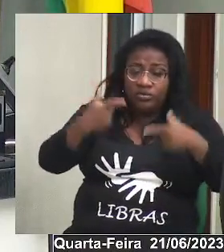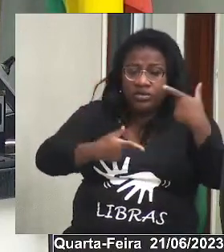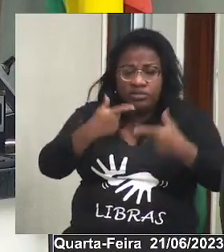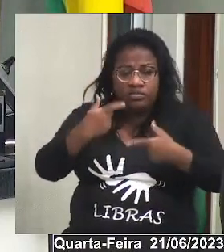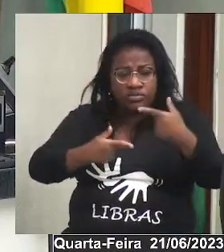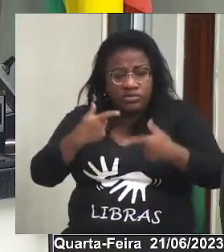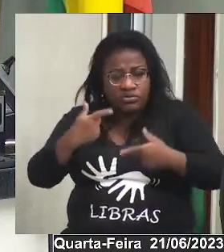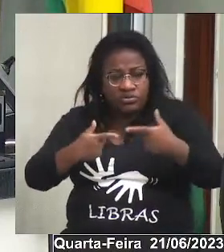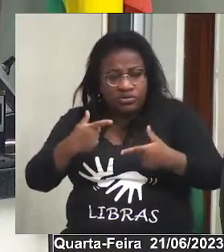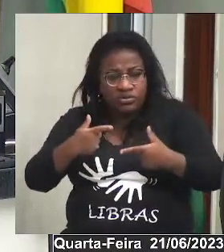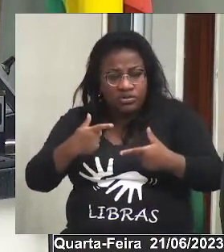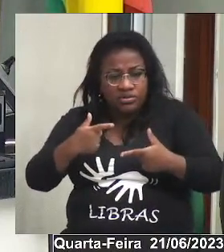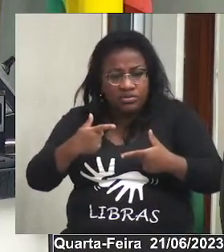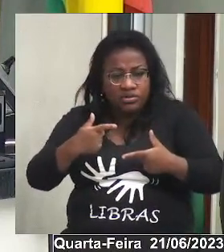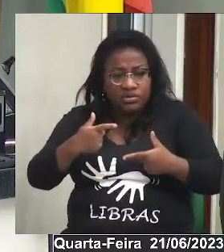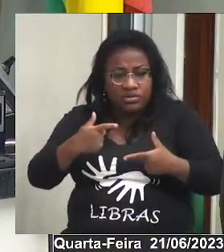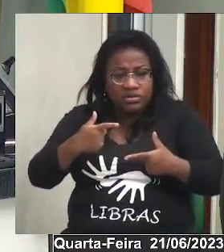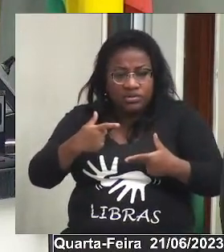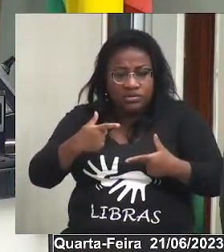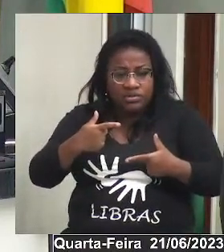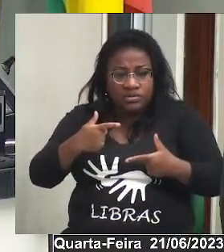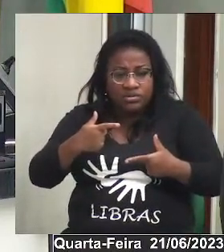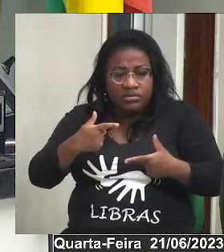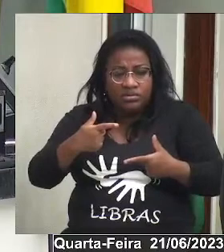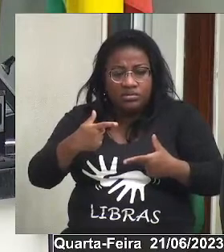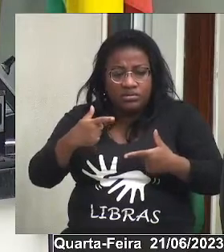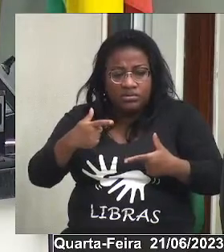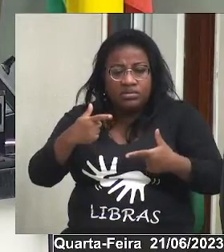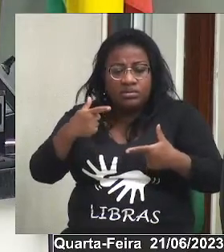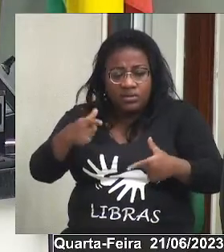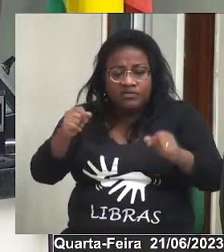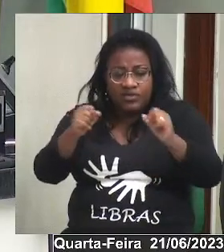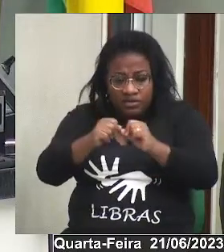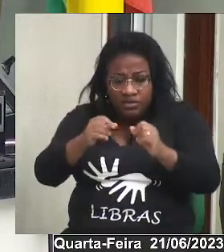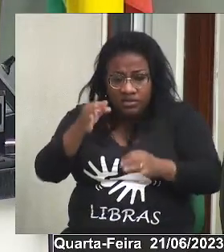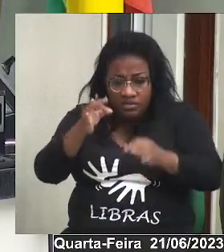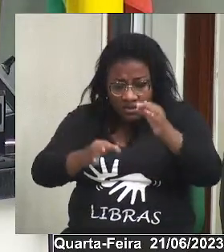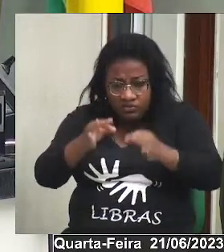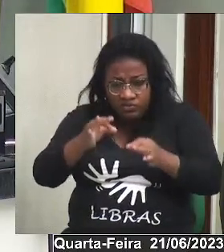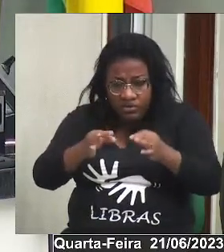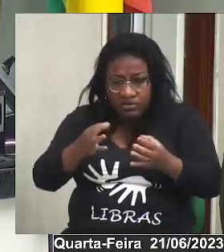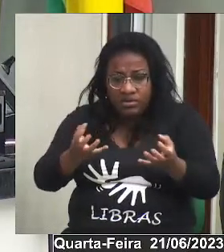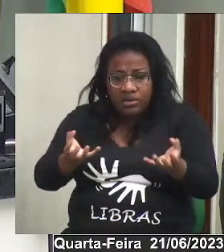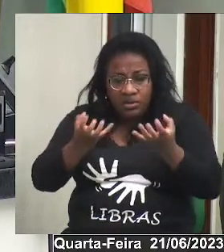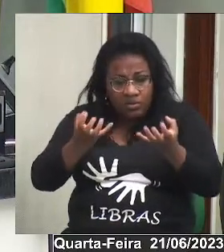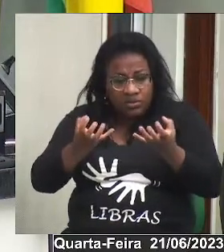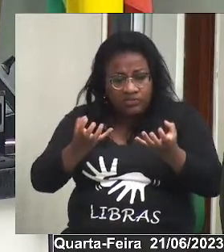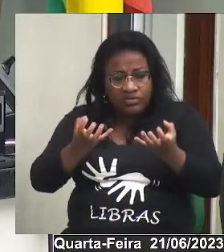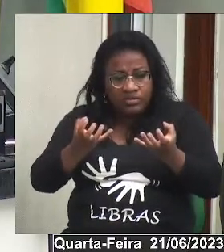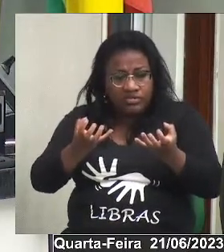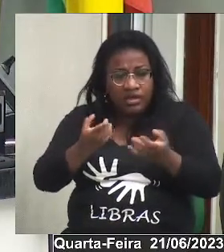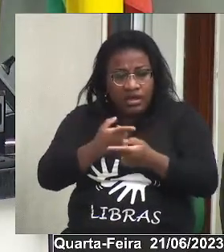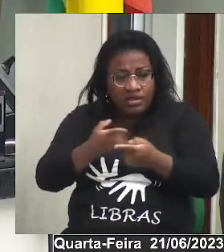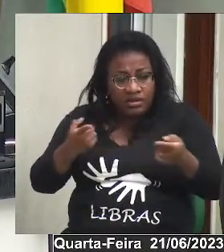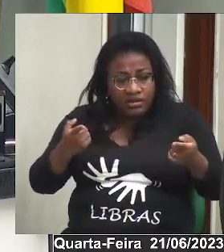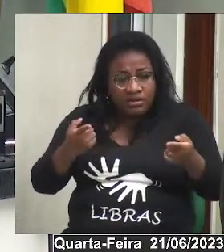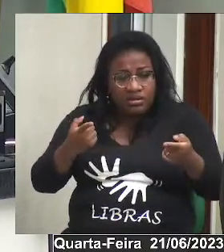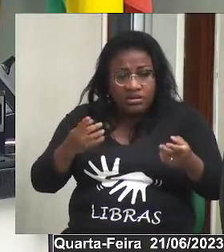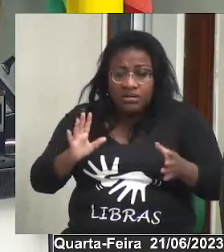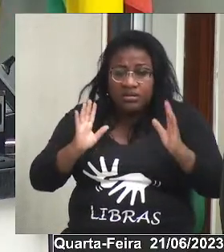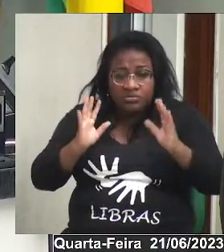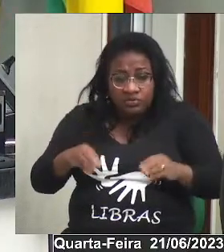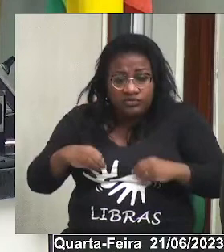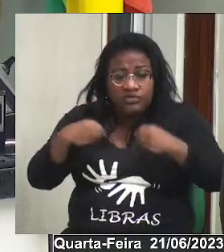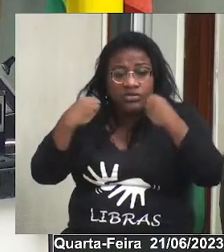misturar política. Não era a palavra que queria para não mexer com nenhum de vocês? E fazer uma audiência para saber o que vocês querem?